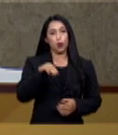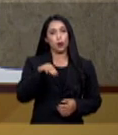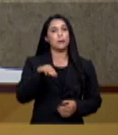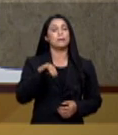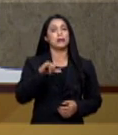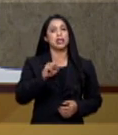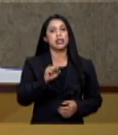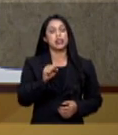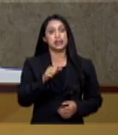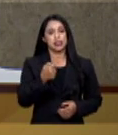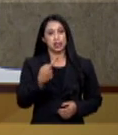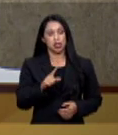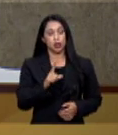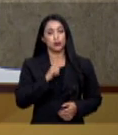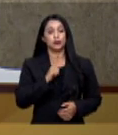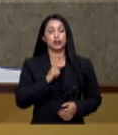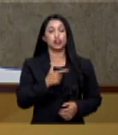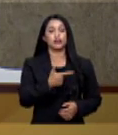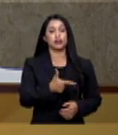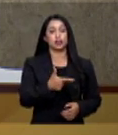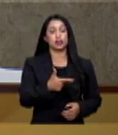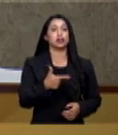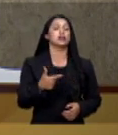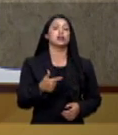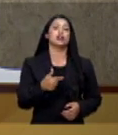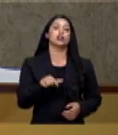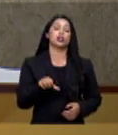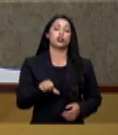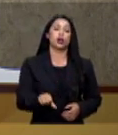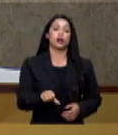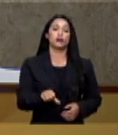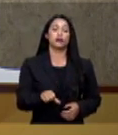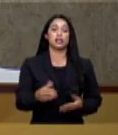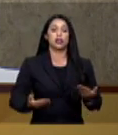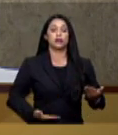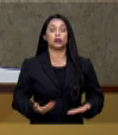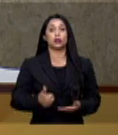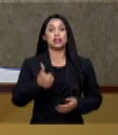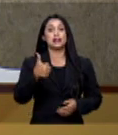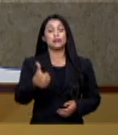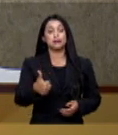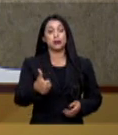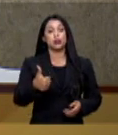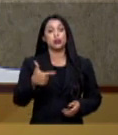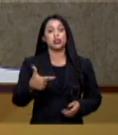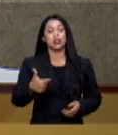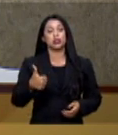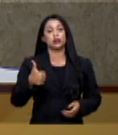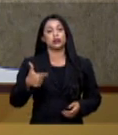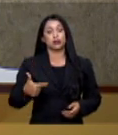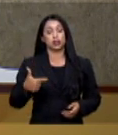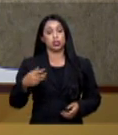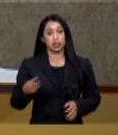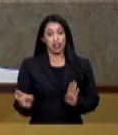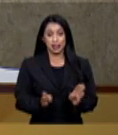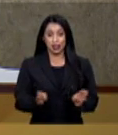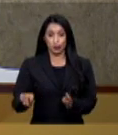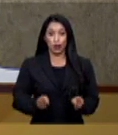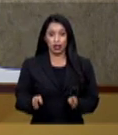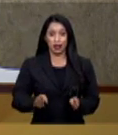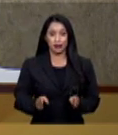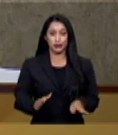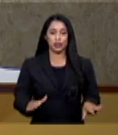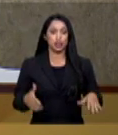379 servidores efetivos e 1.123 contratados por tempo determinado.